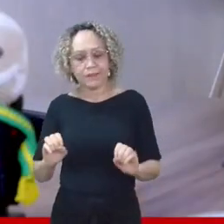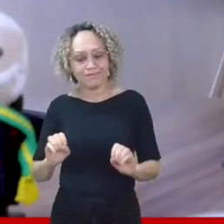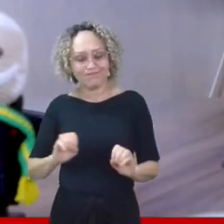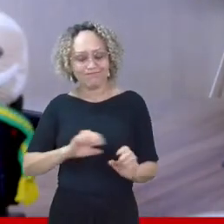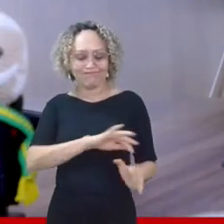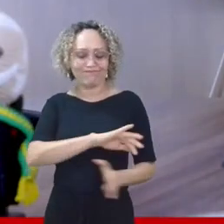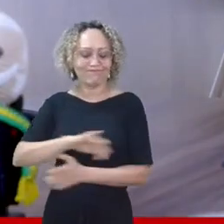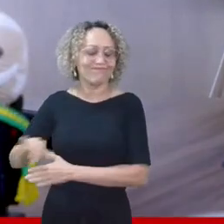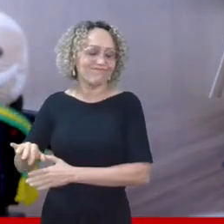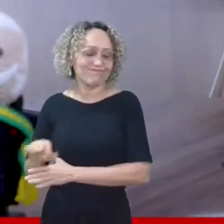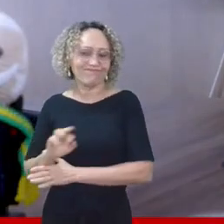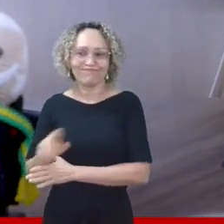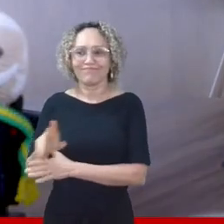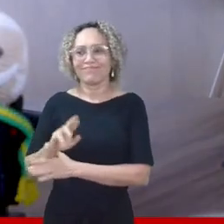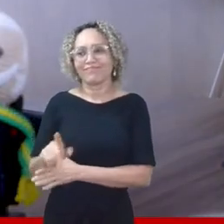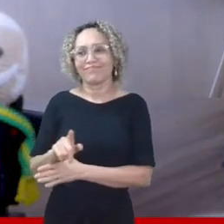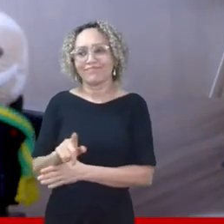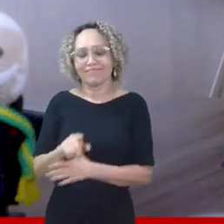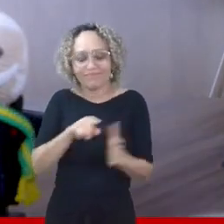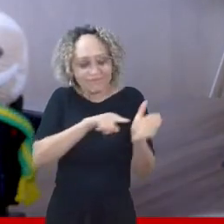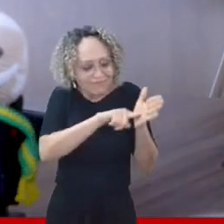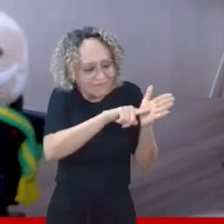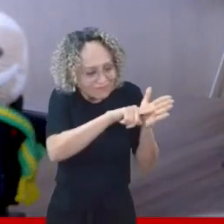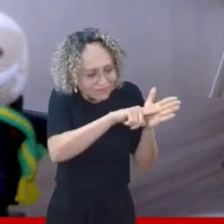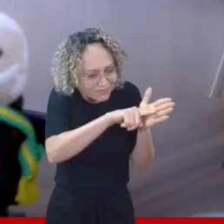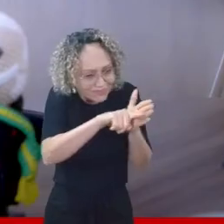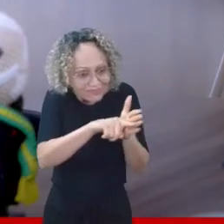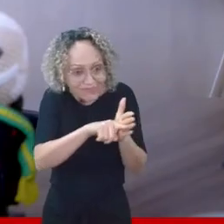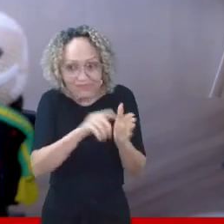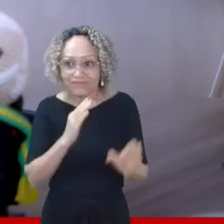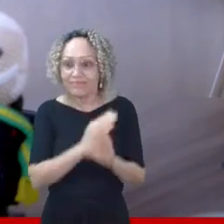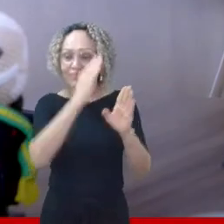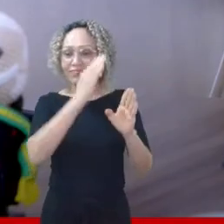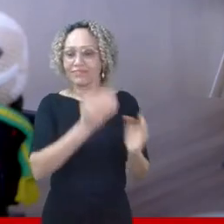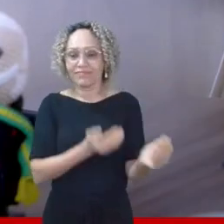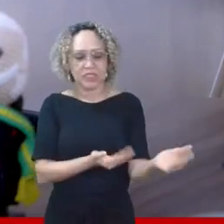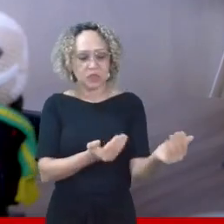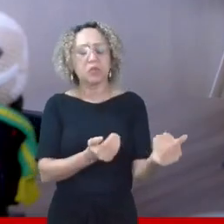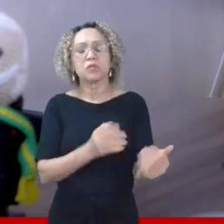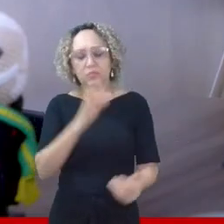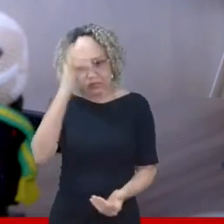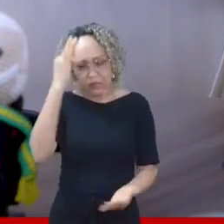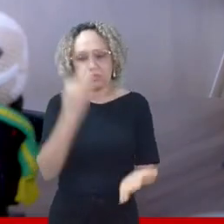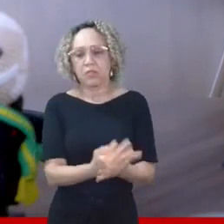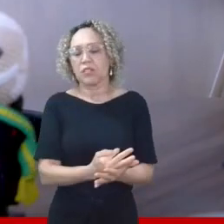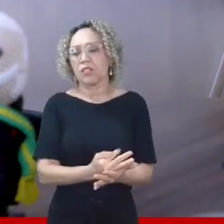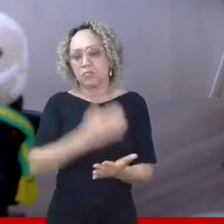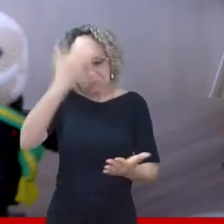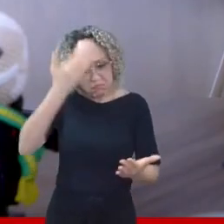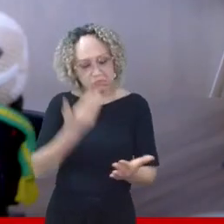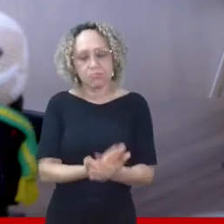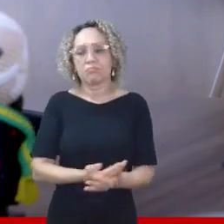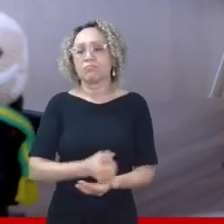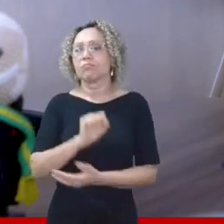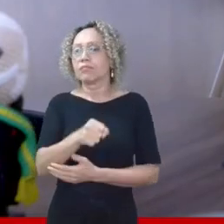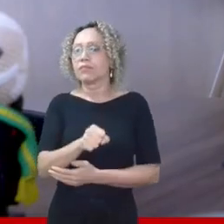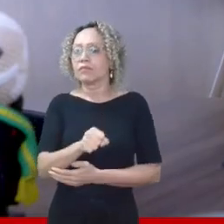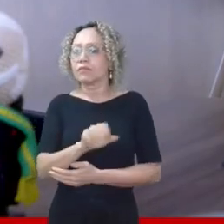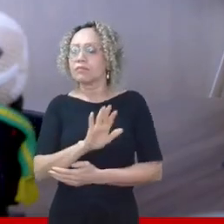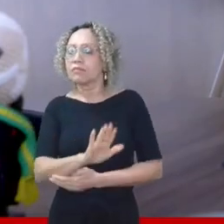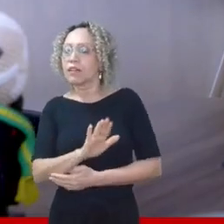ela não é cética. Ela tem fé, ela tem crença, só que ela se coloca num lugar que